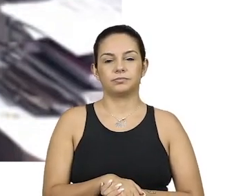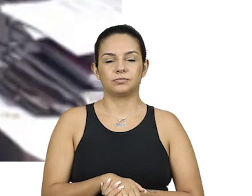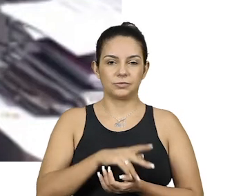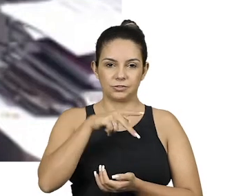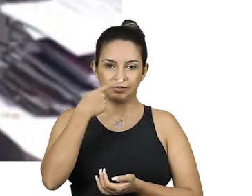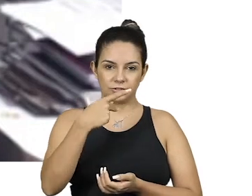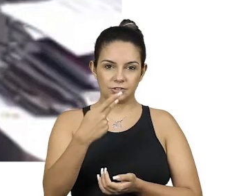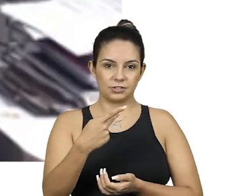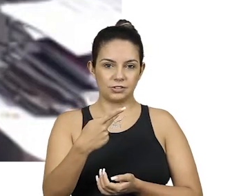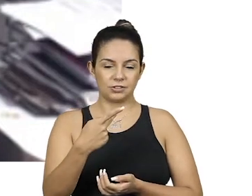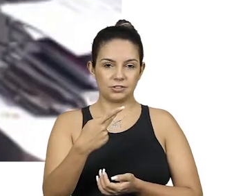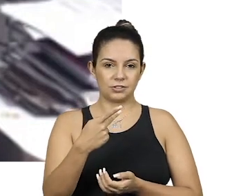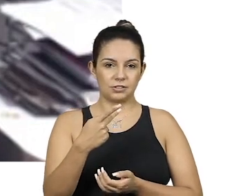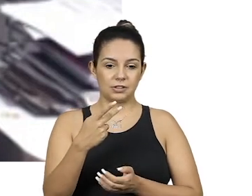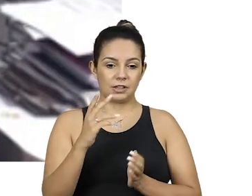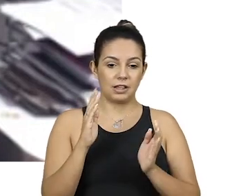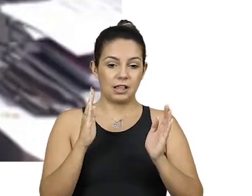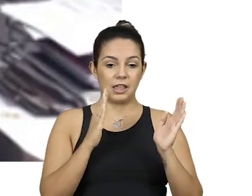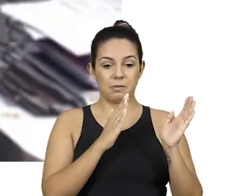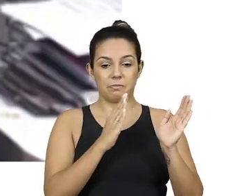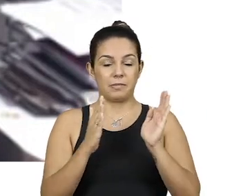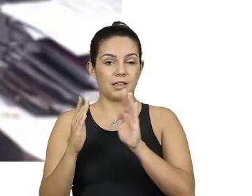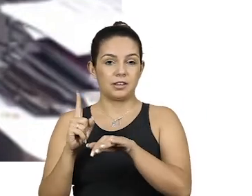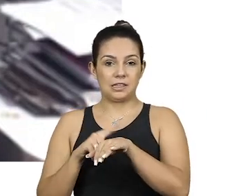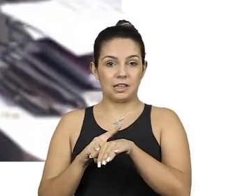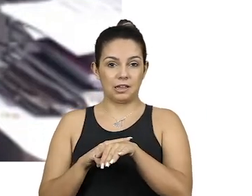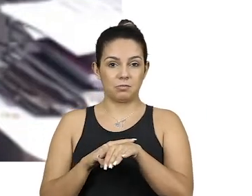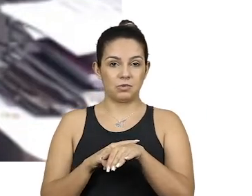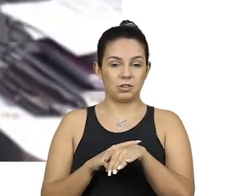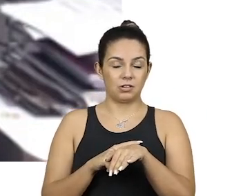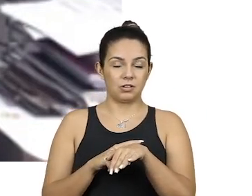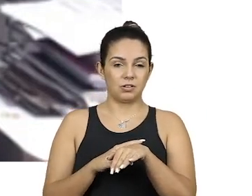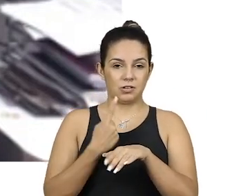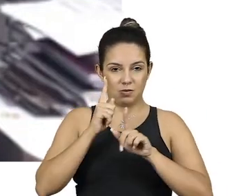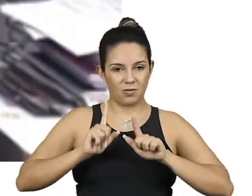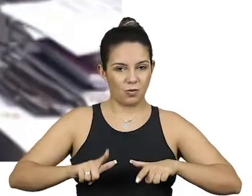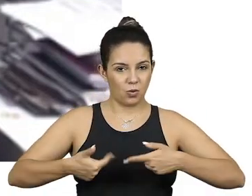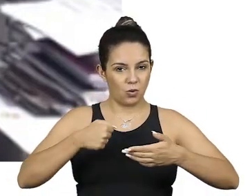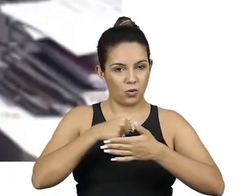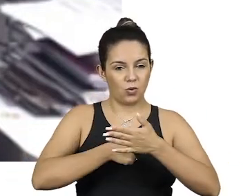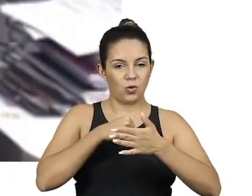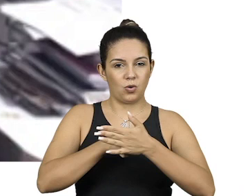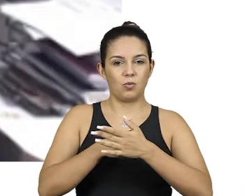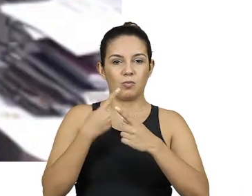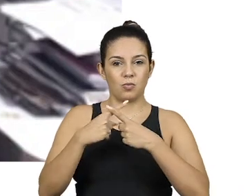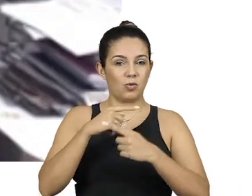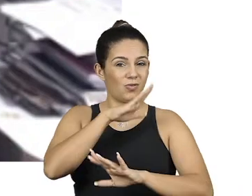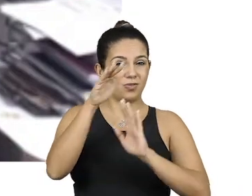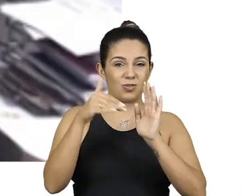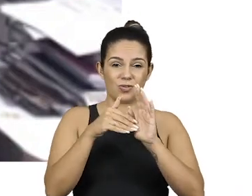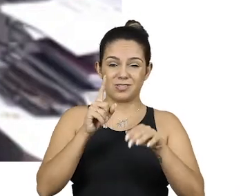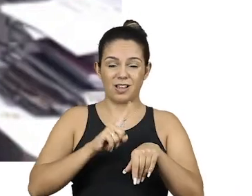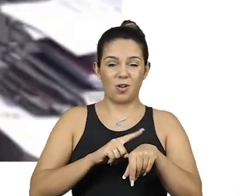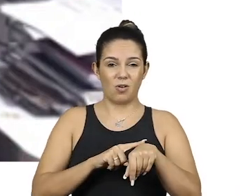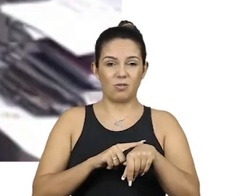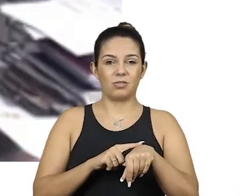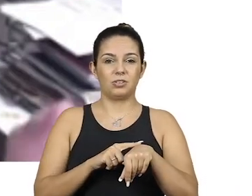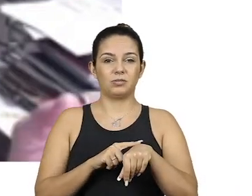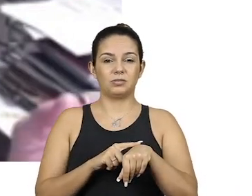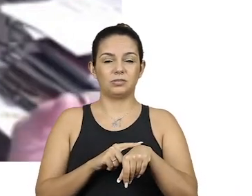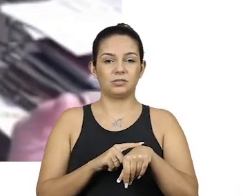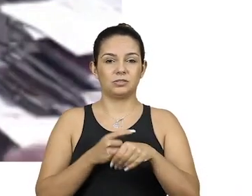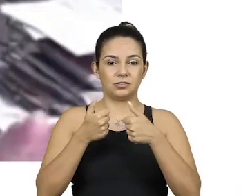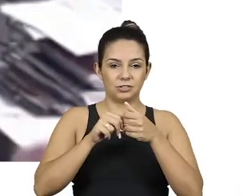Falar em passagem de tempo é uma luta atroz, porque toda hora, eu